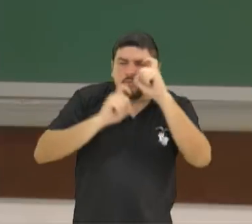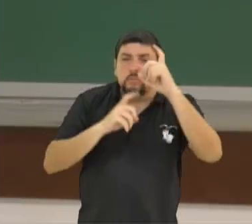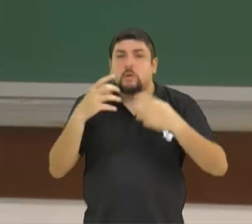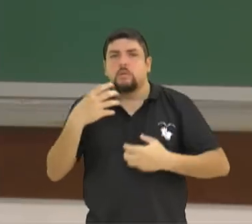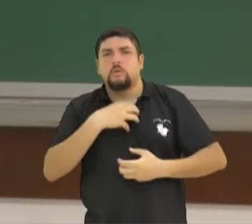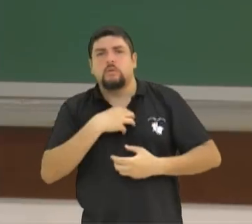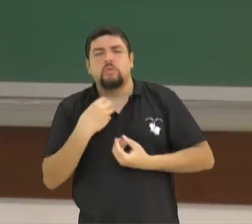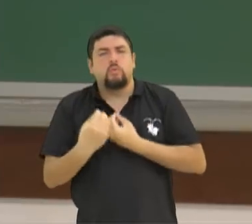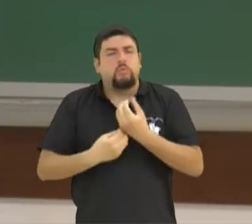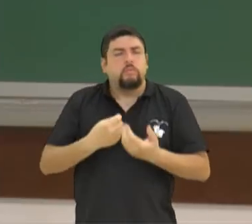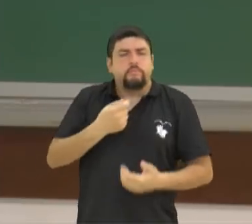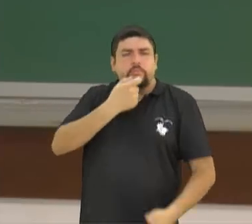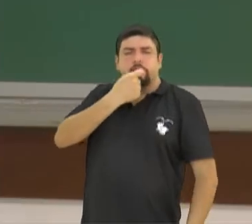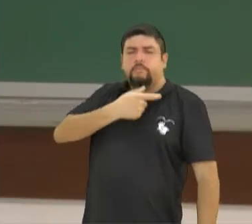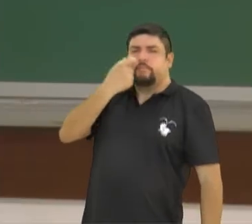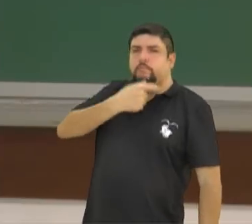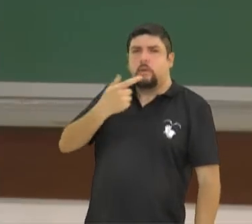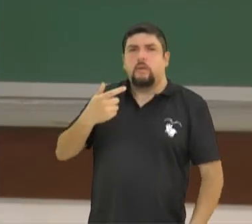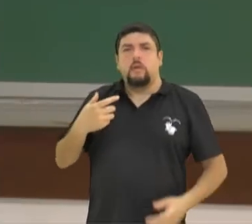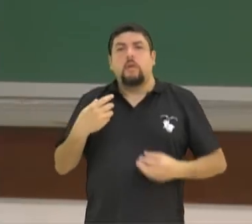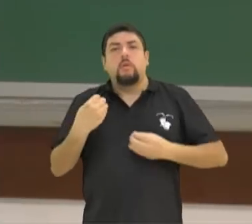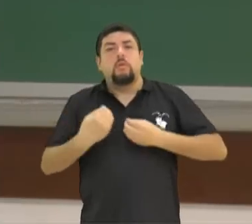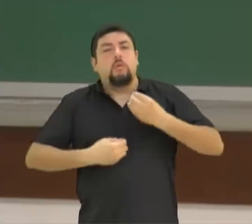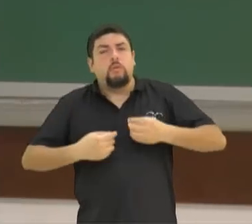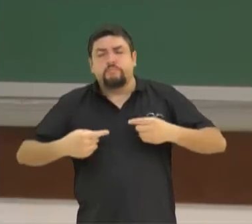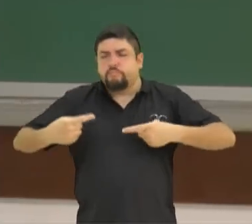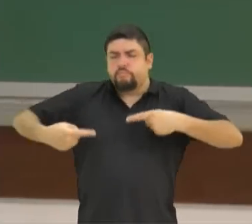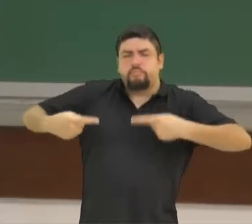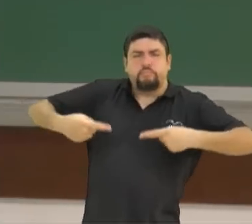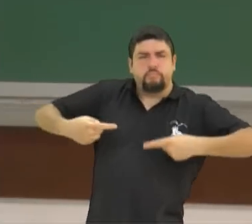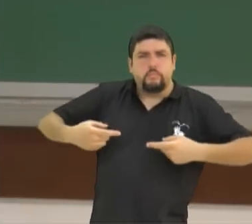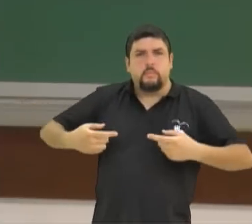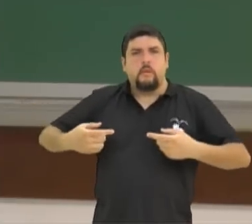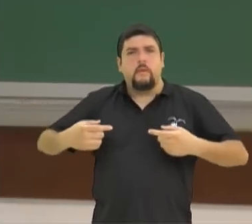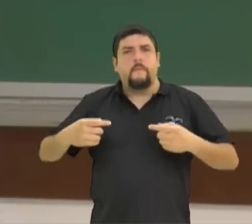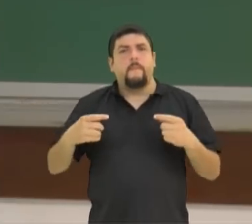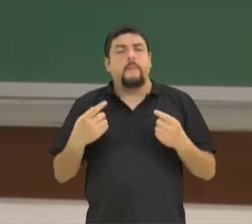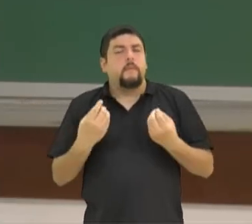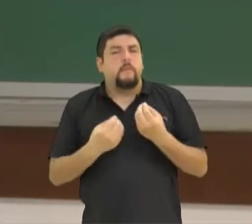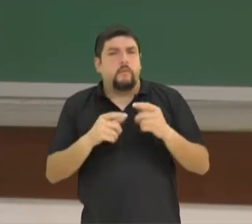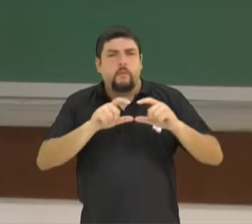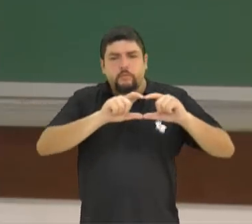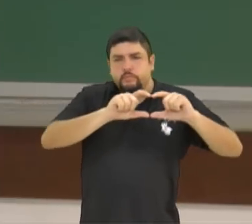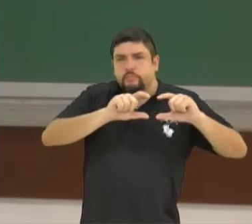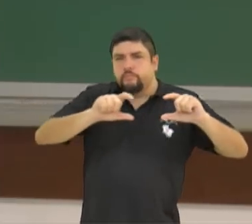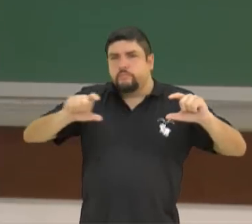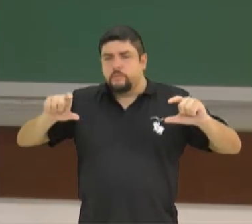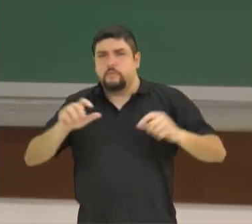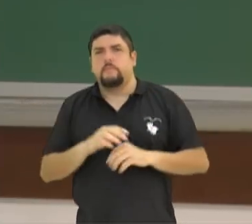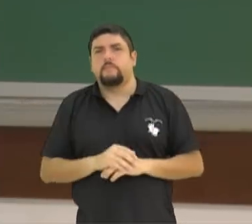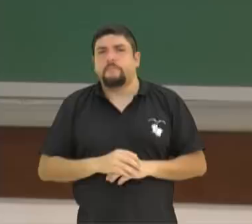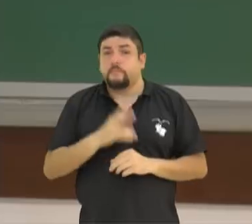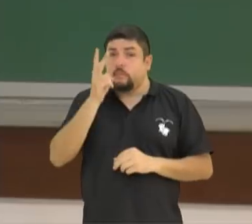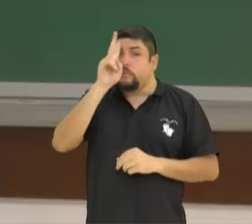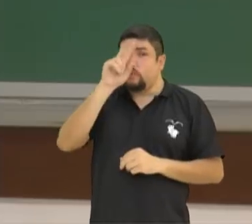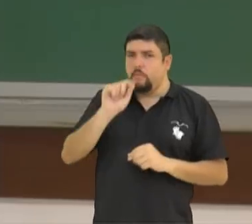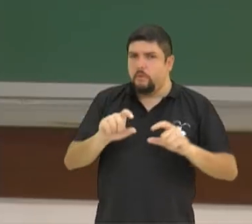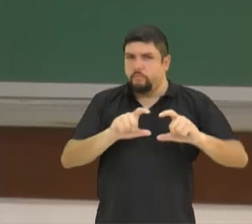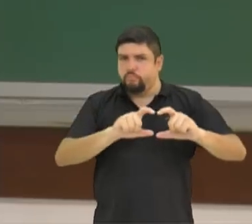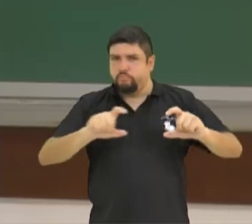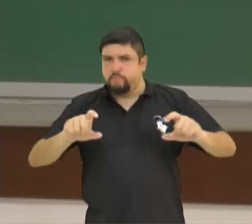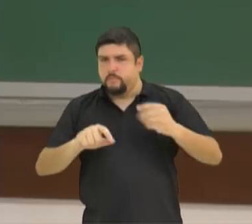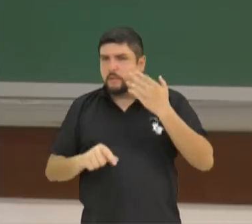o humor, os discursos, os elementos composicionais que estão aí nessa tirinha. Então, lembrando que as tirinhas são compostas